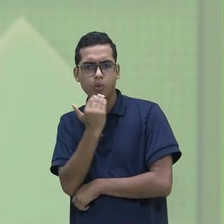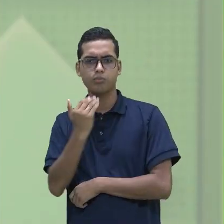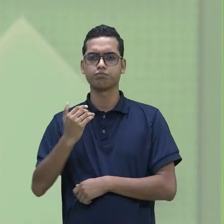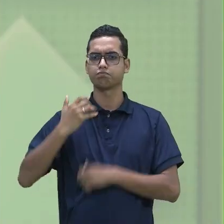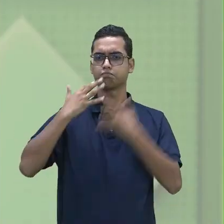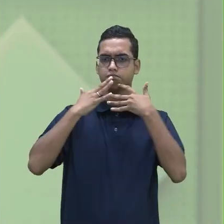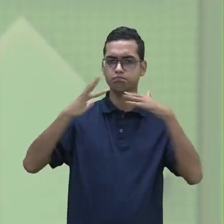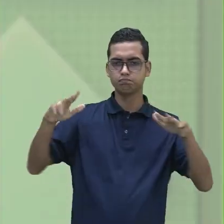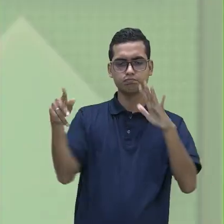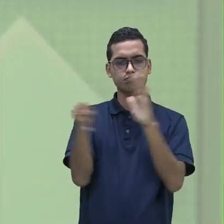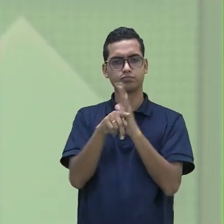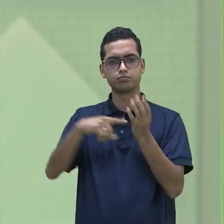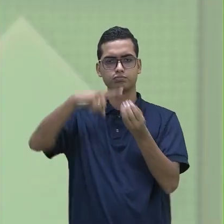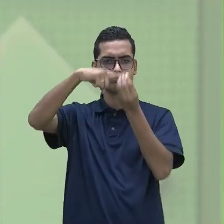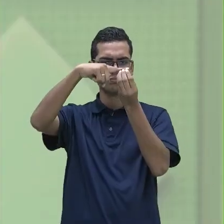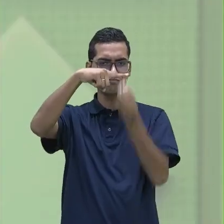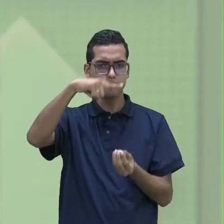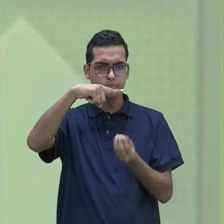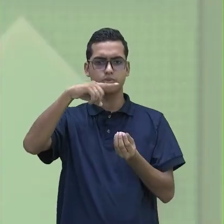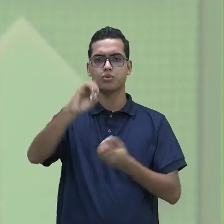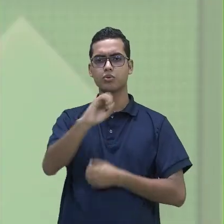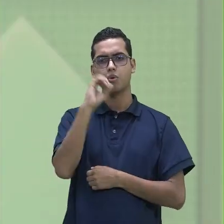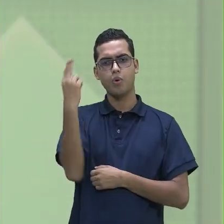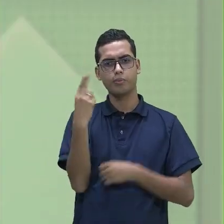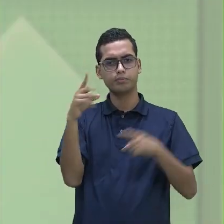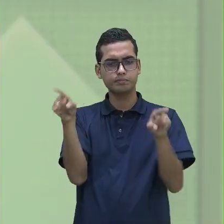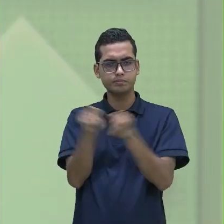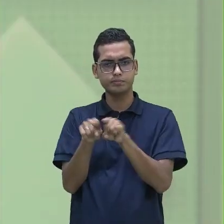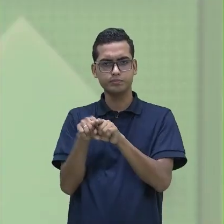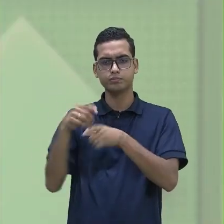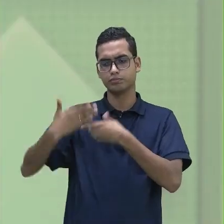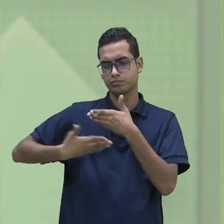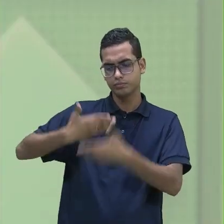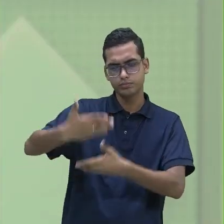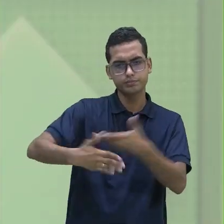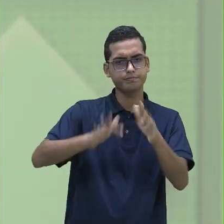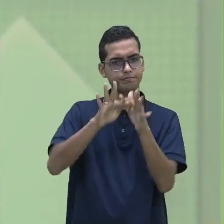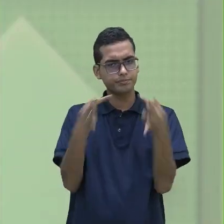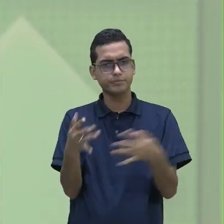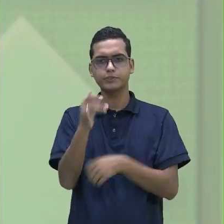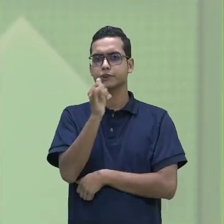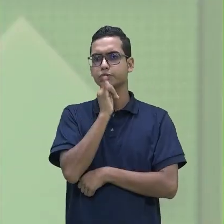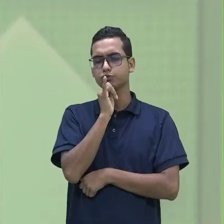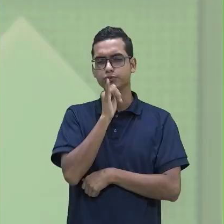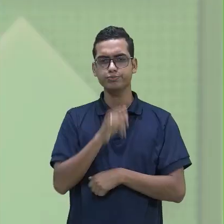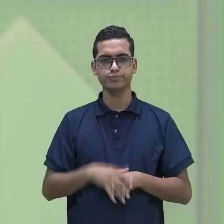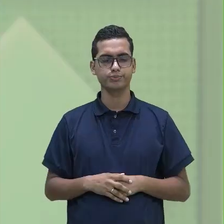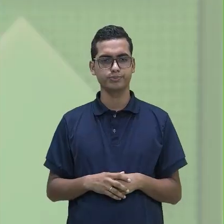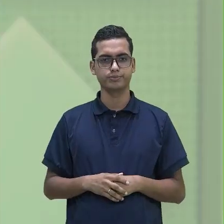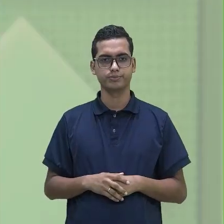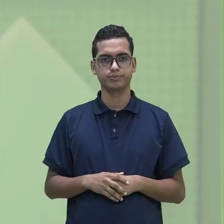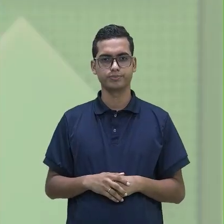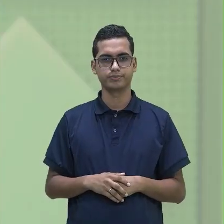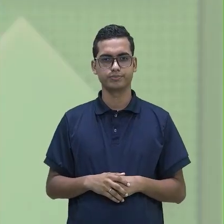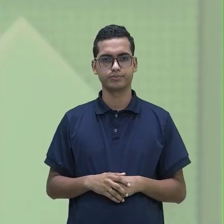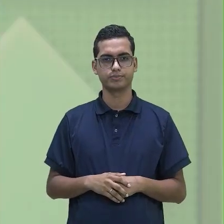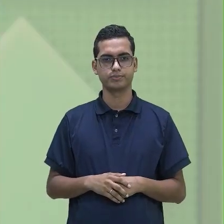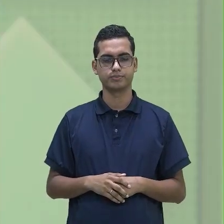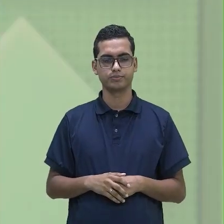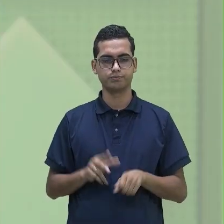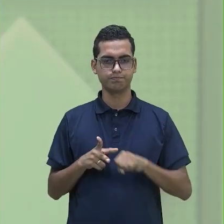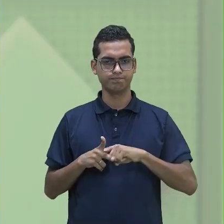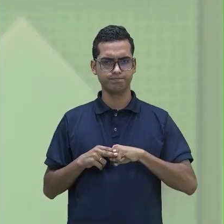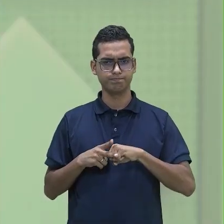como o jambo, ou com um mínimo de processamento, por exemplo, do